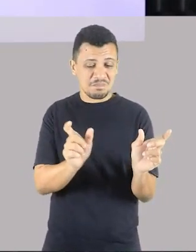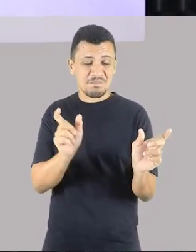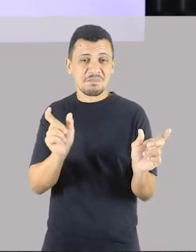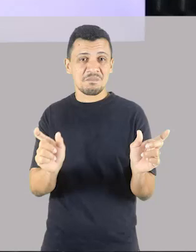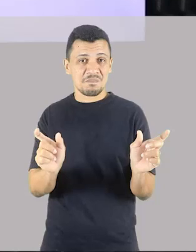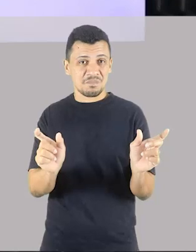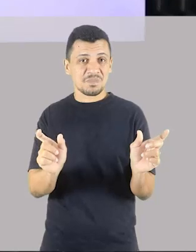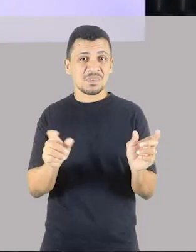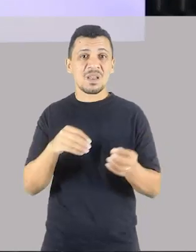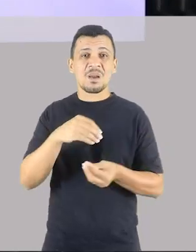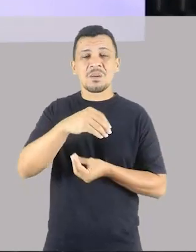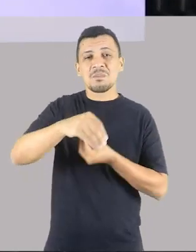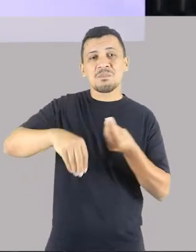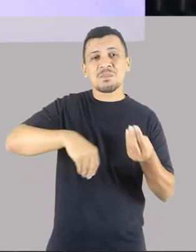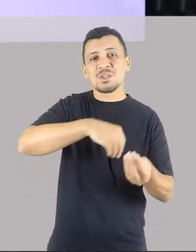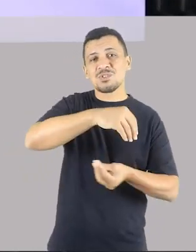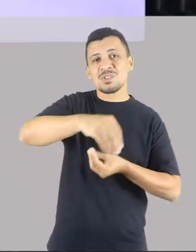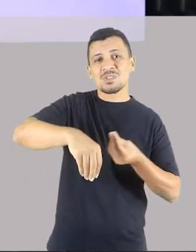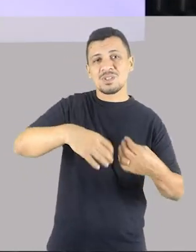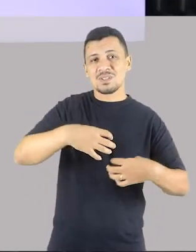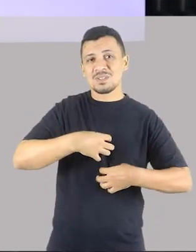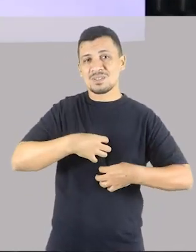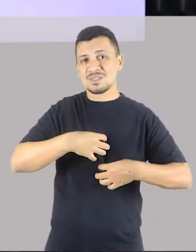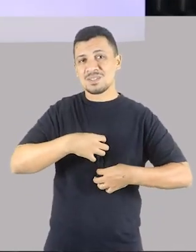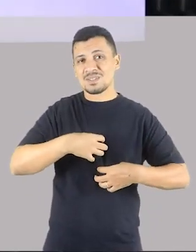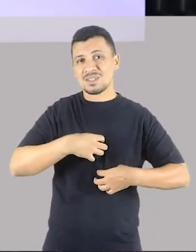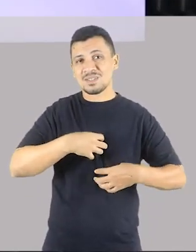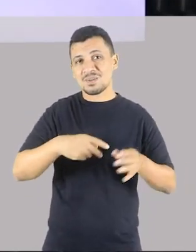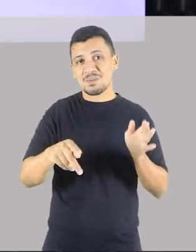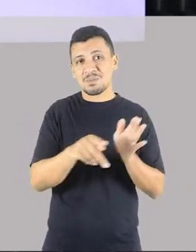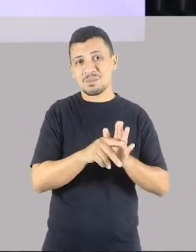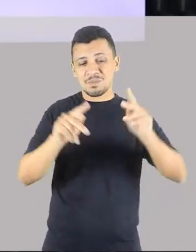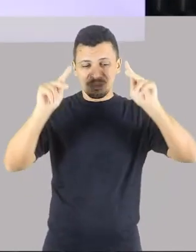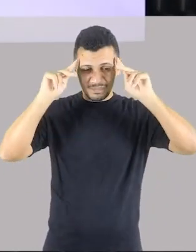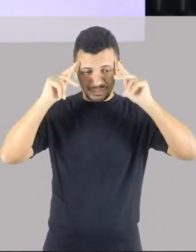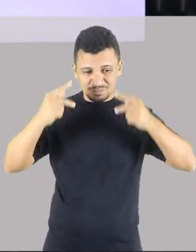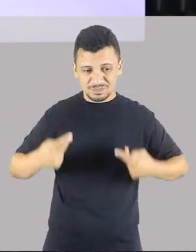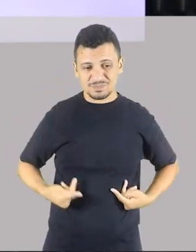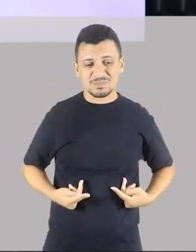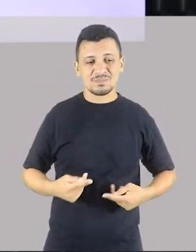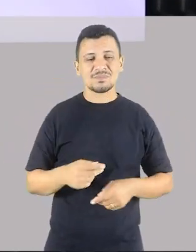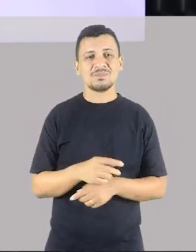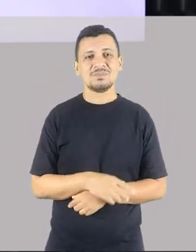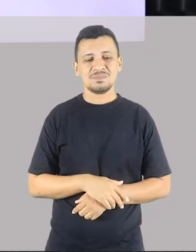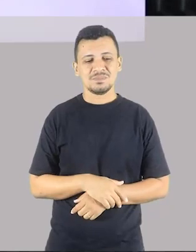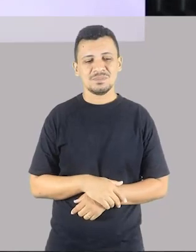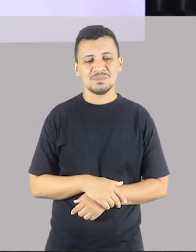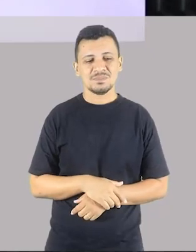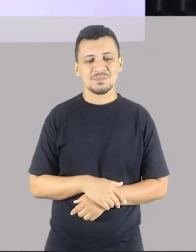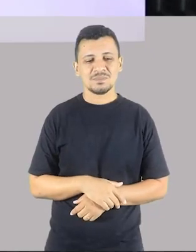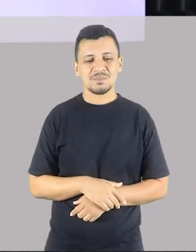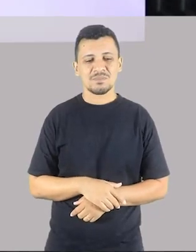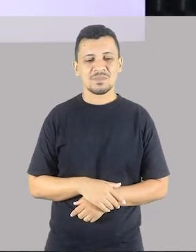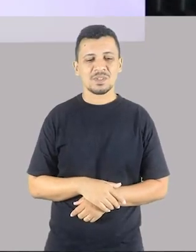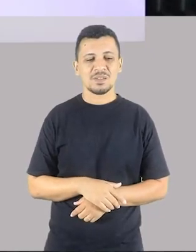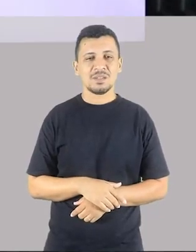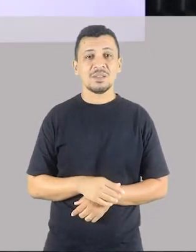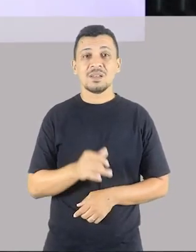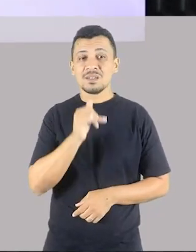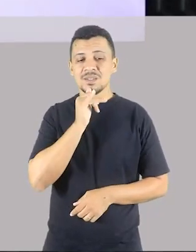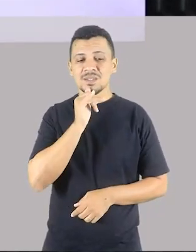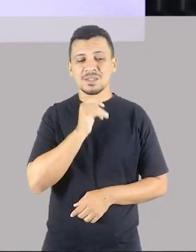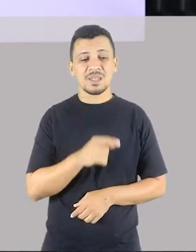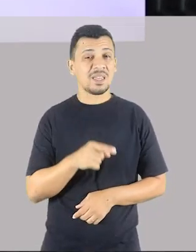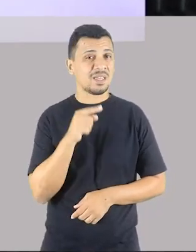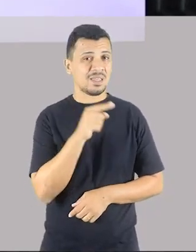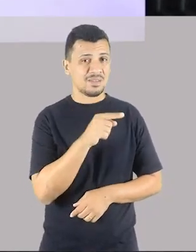ali mesclando sensações, caracterizando uma figura chamada de sinestesia. Olha só outro exemplo. Ele